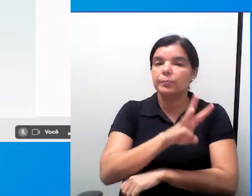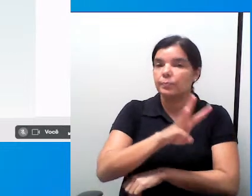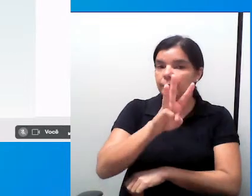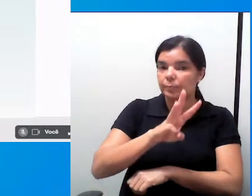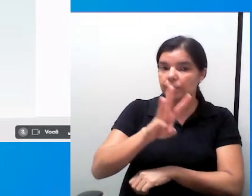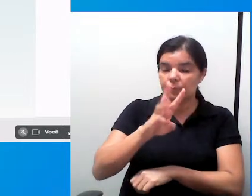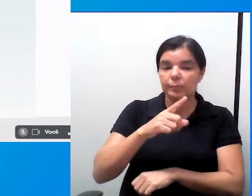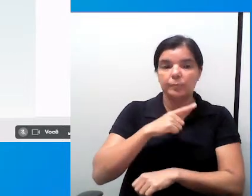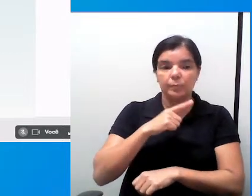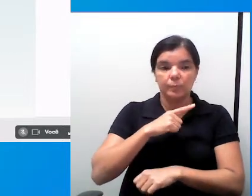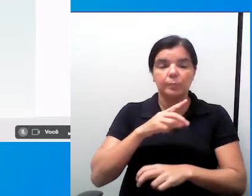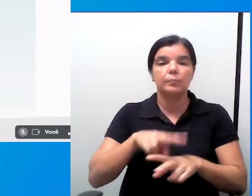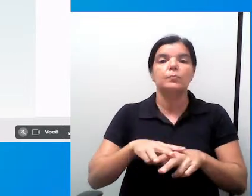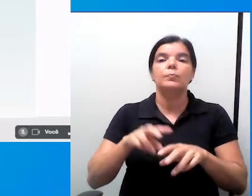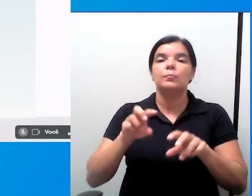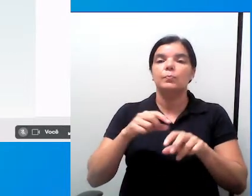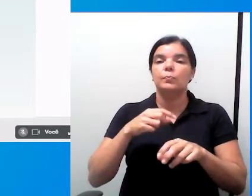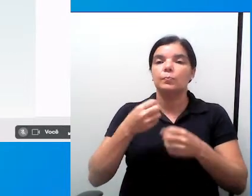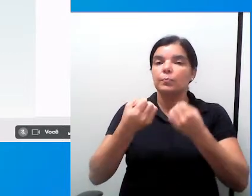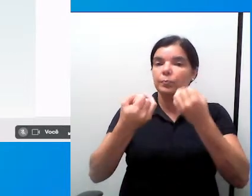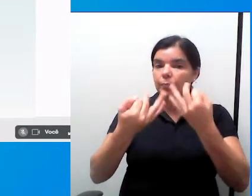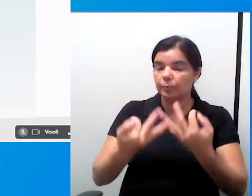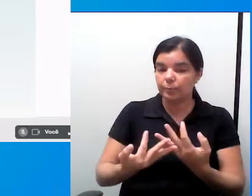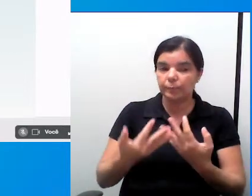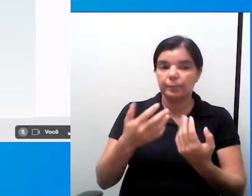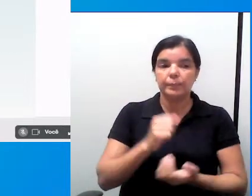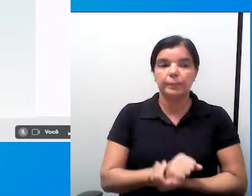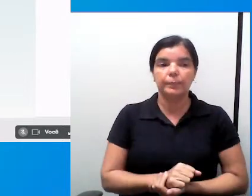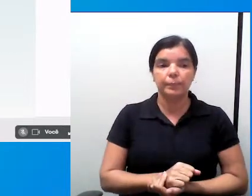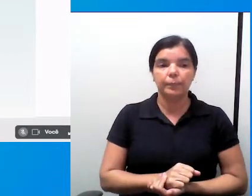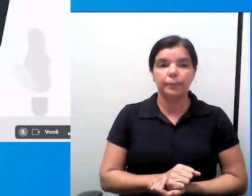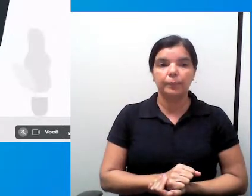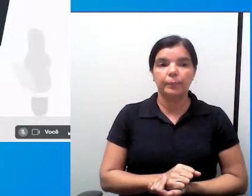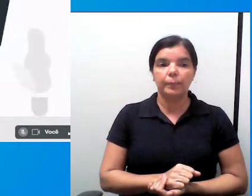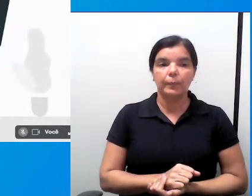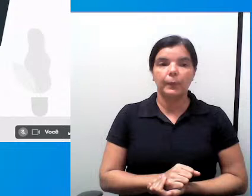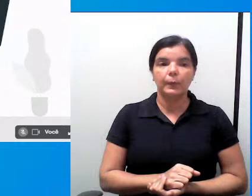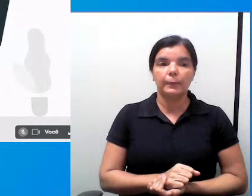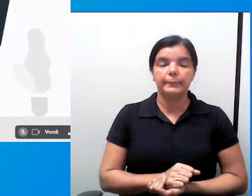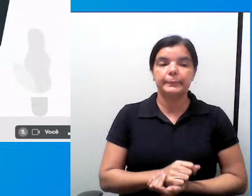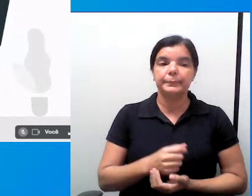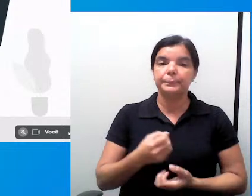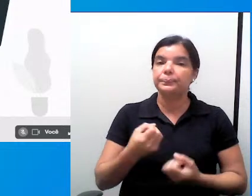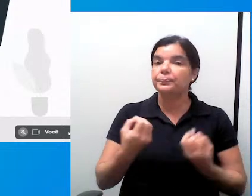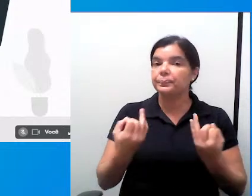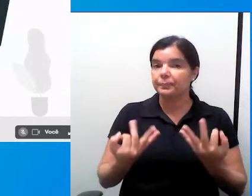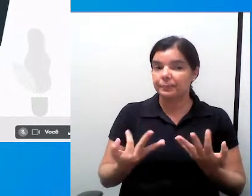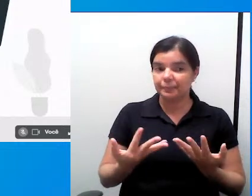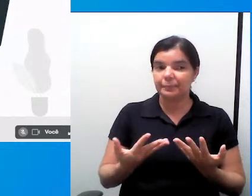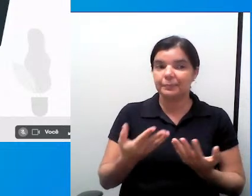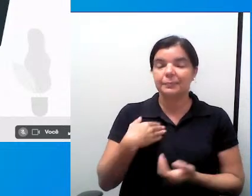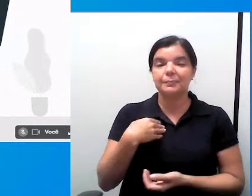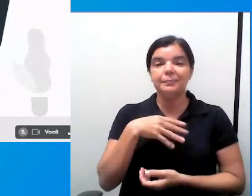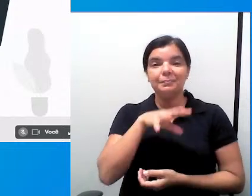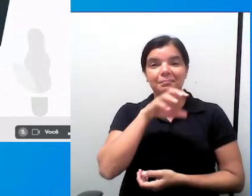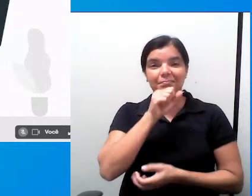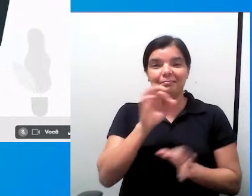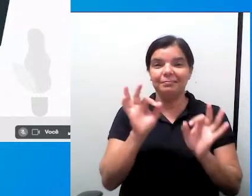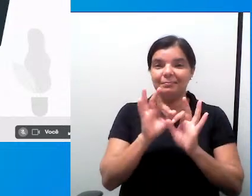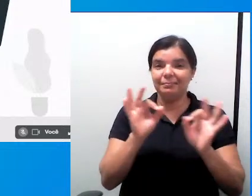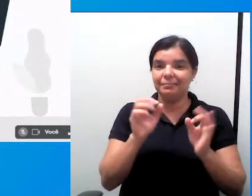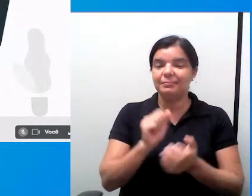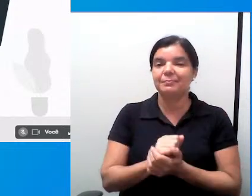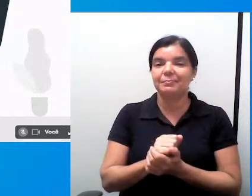projeto tem vários sub-eventos que estão aí correndo atrás. Bom, tentei falar até sem respirar, para já não tomar muito tempo